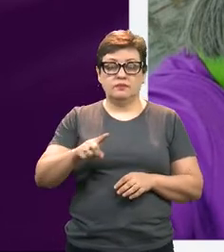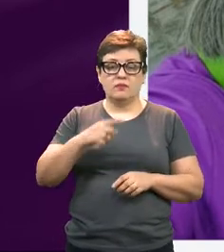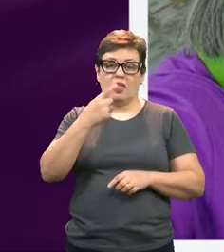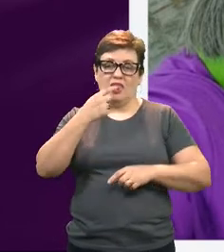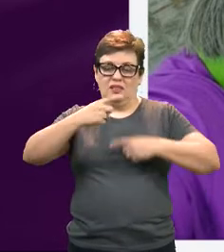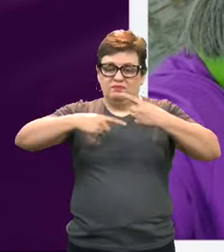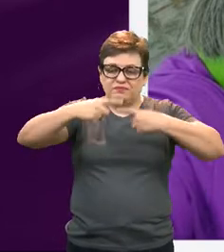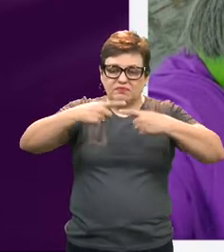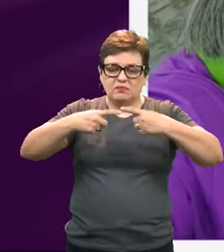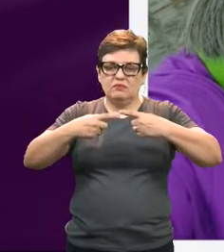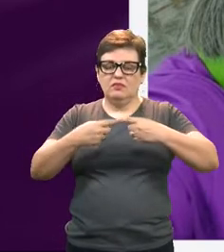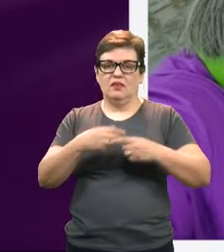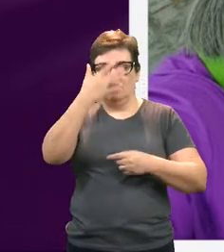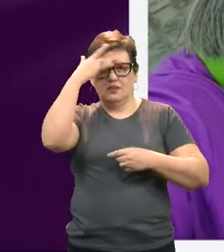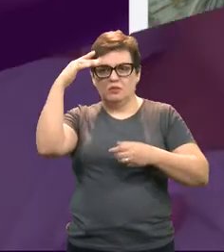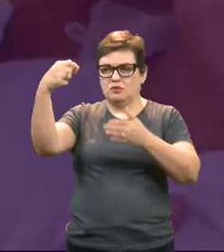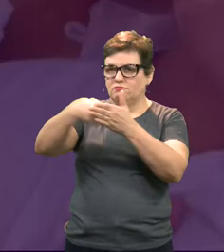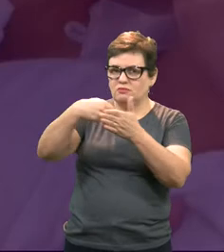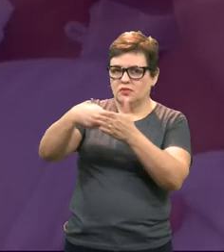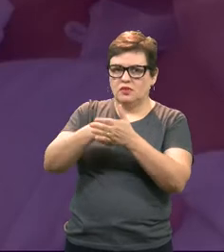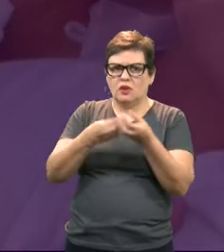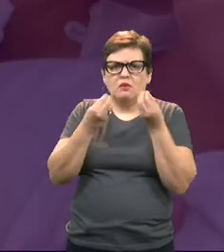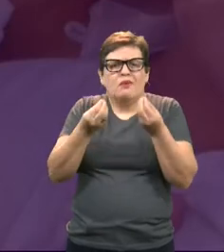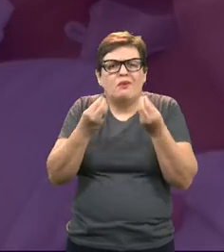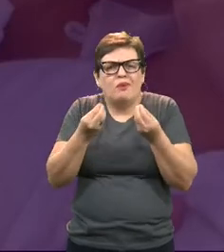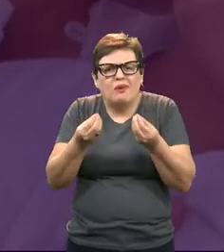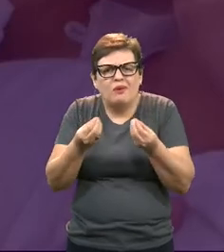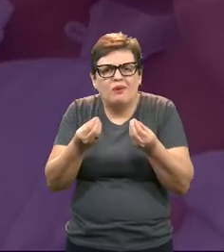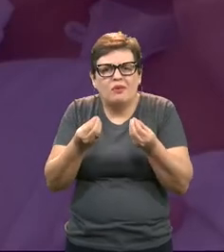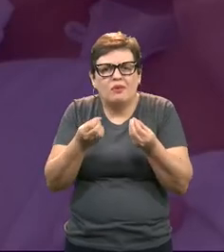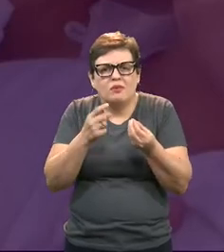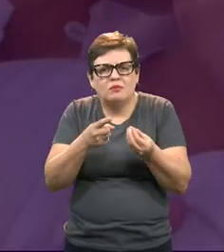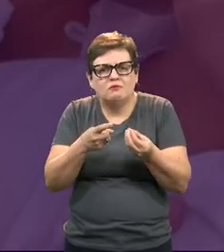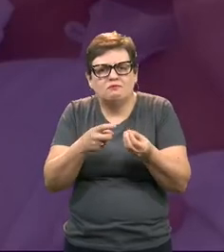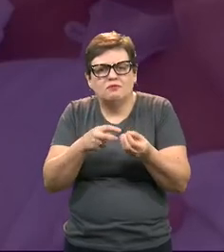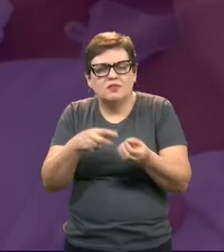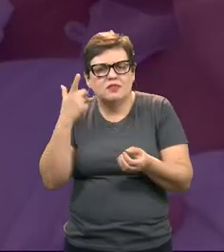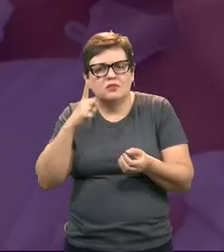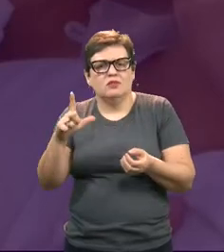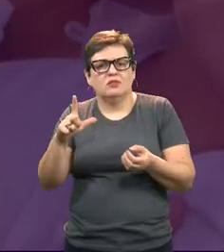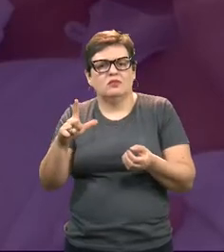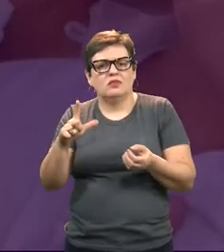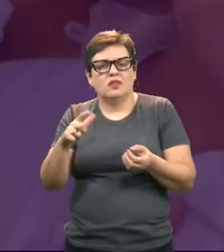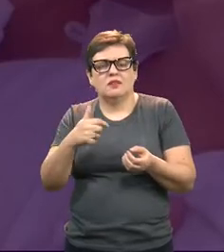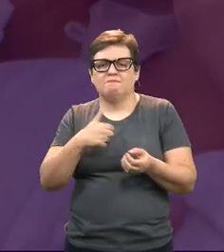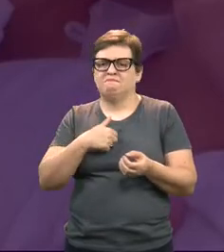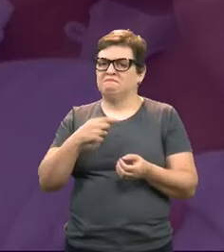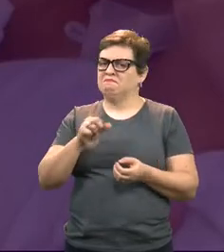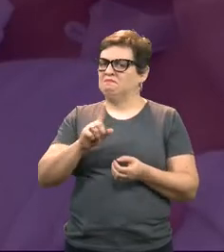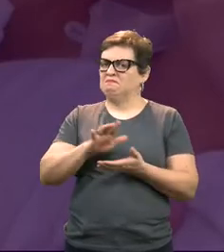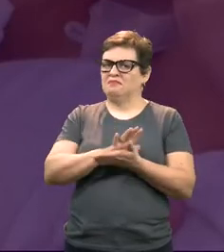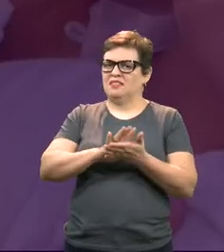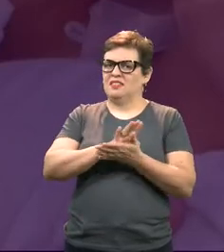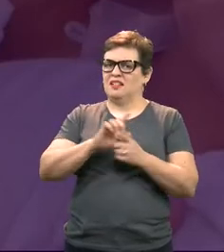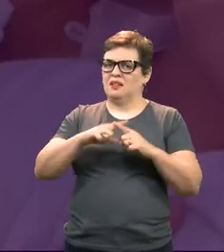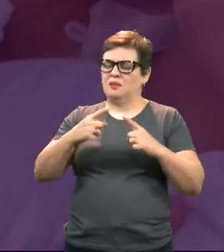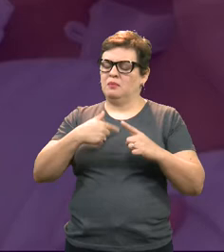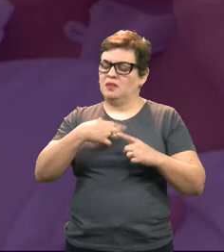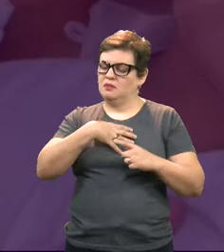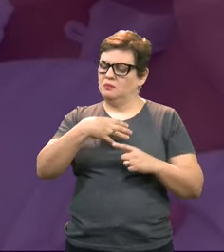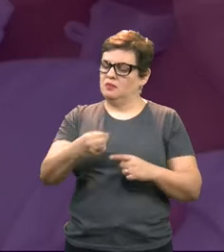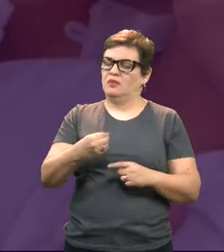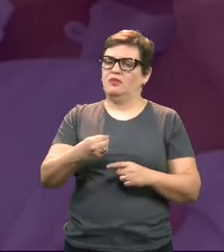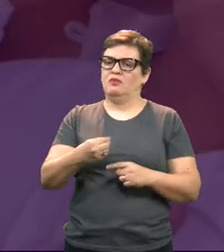você aguenta? Eu falava, não sou eu que aguento, é ele. E ele é forte o suficiente para suportar tudo isso. Se eu estivesse no lugar